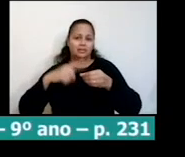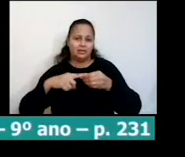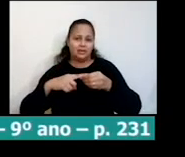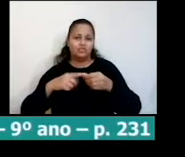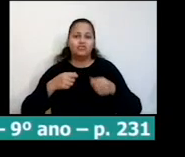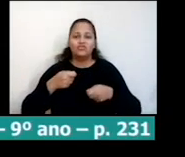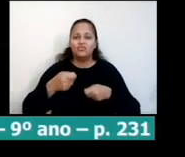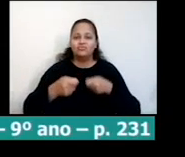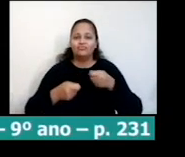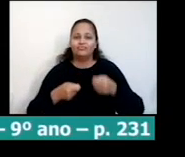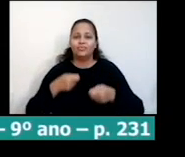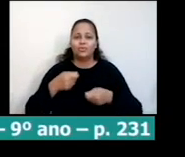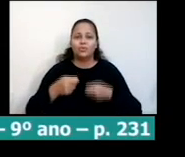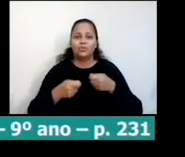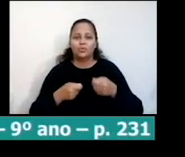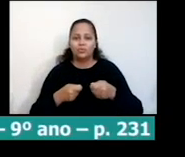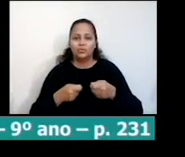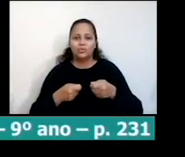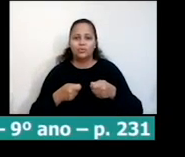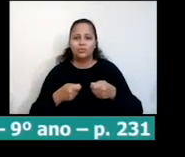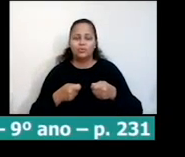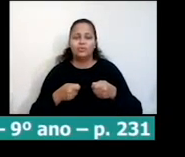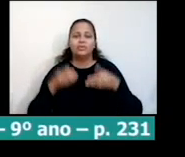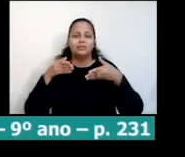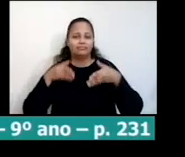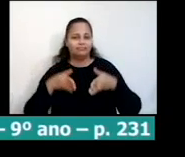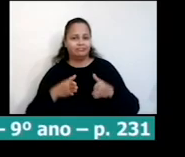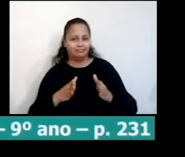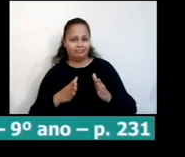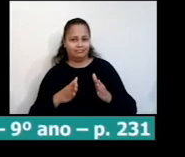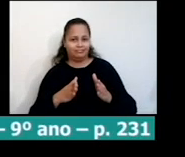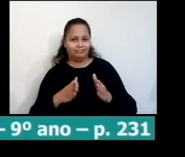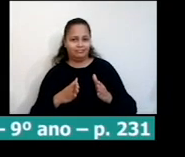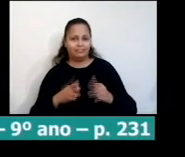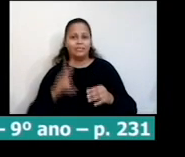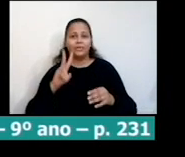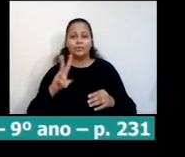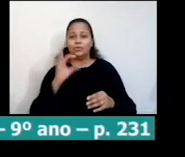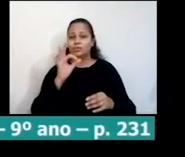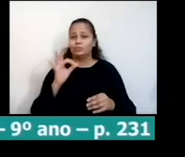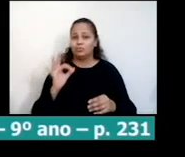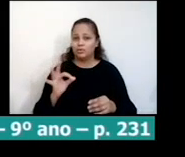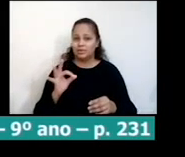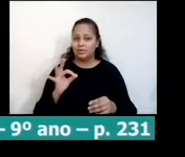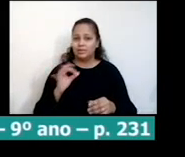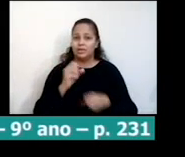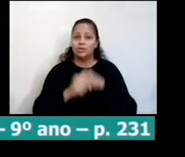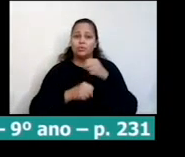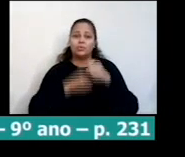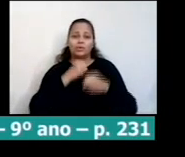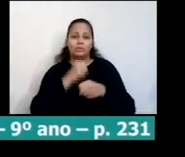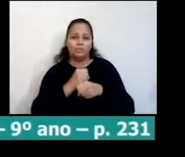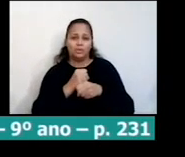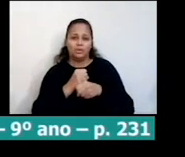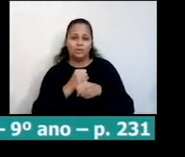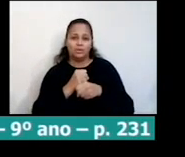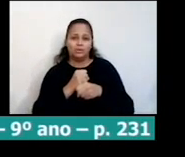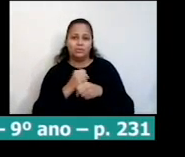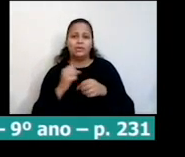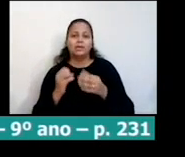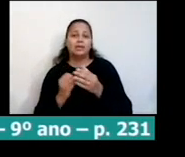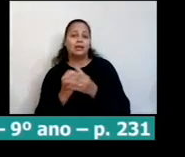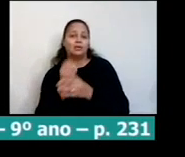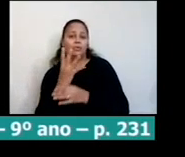de natalidade. O crescimento vegetativo superior a 2% ao ano, ele só acontece aí em